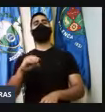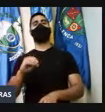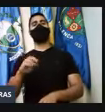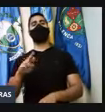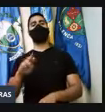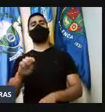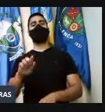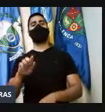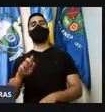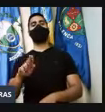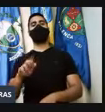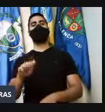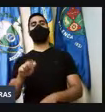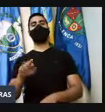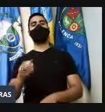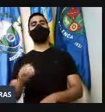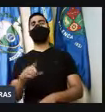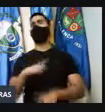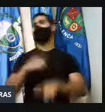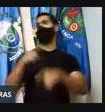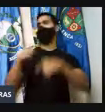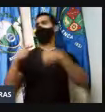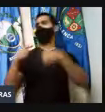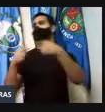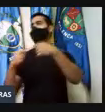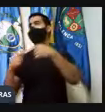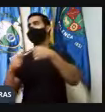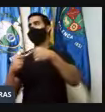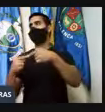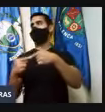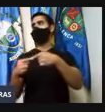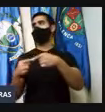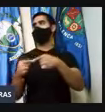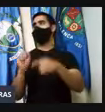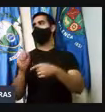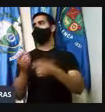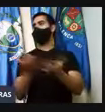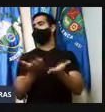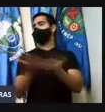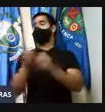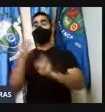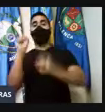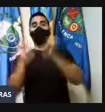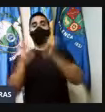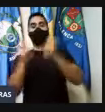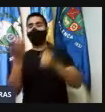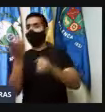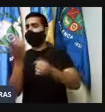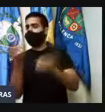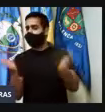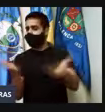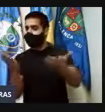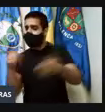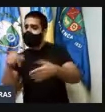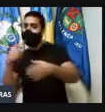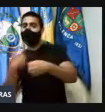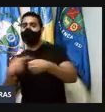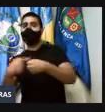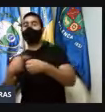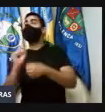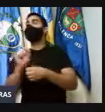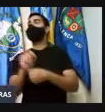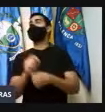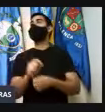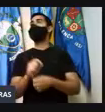Alô? Marco regulatório, ele visa, Celcinho, conceder para uma empresa que queira investir num determinado município. Marco regulatório é